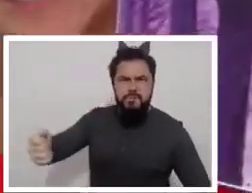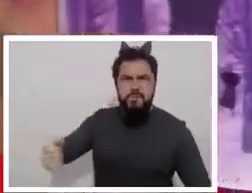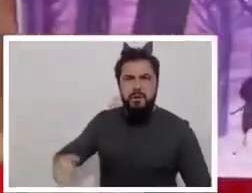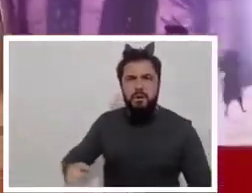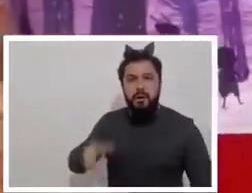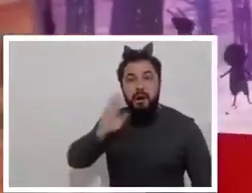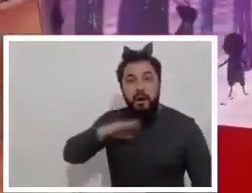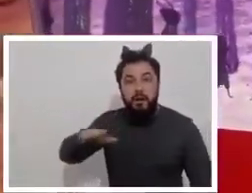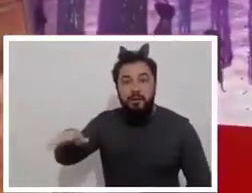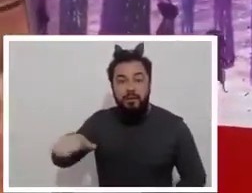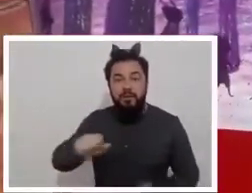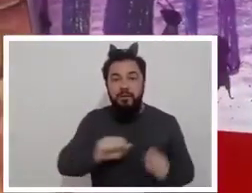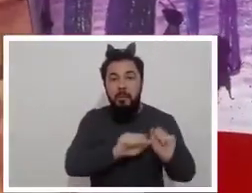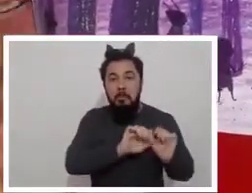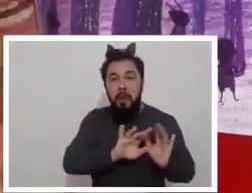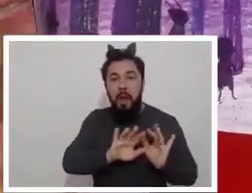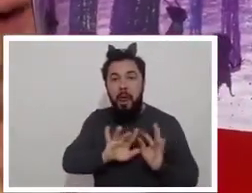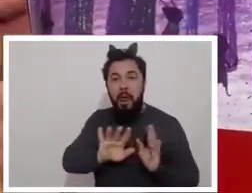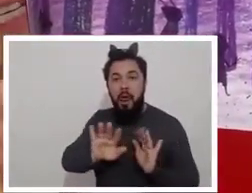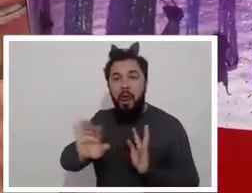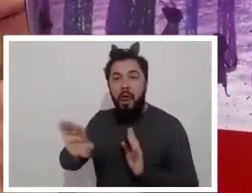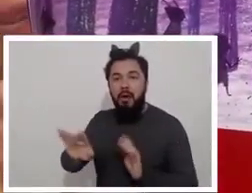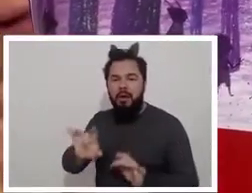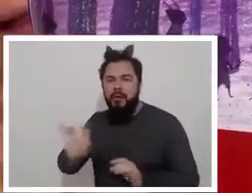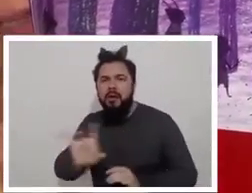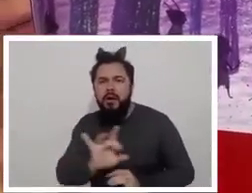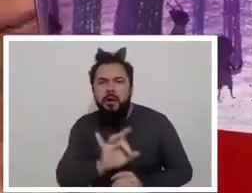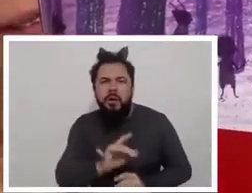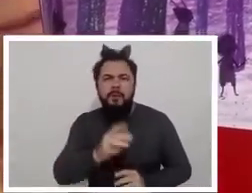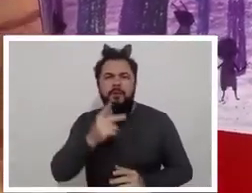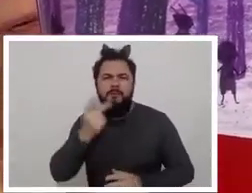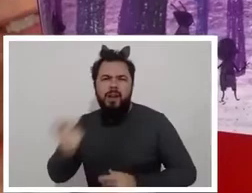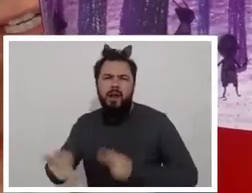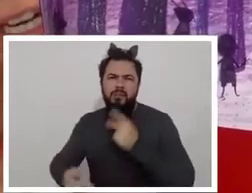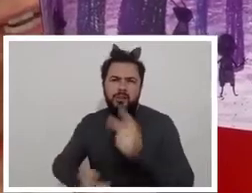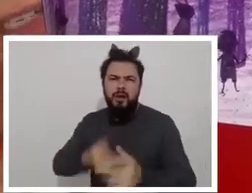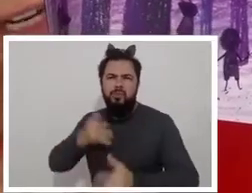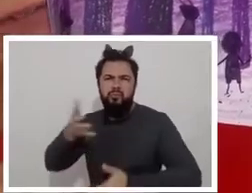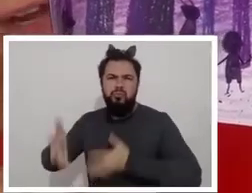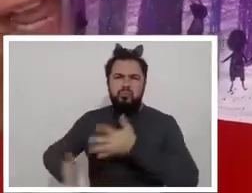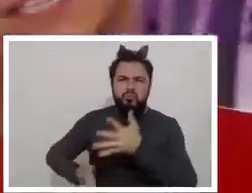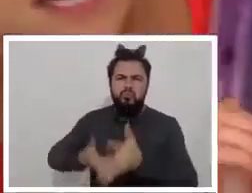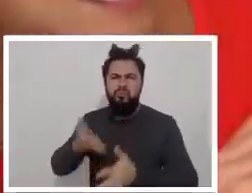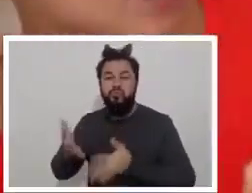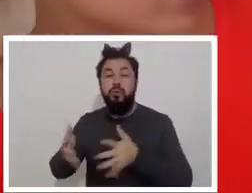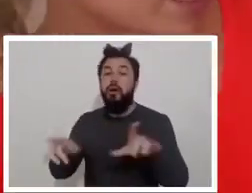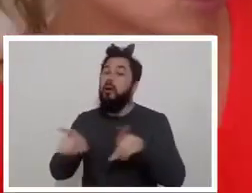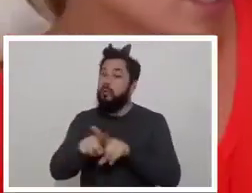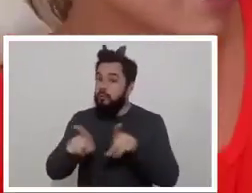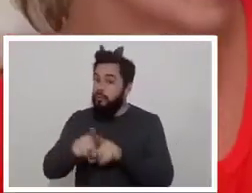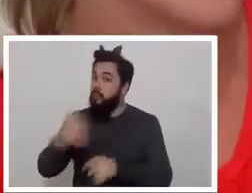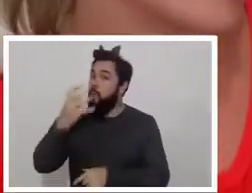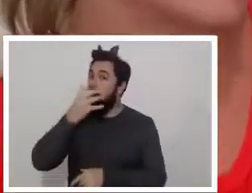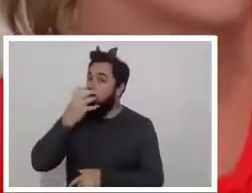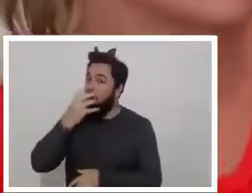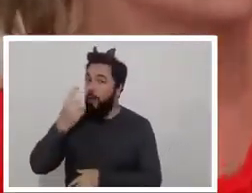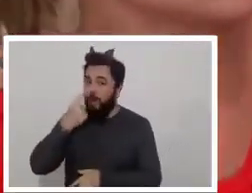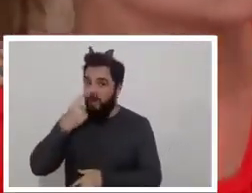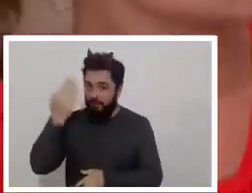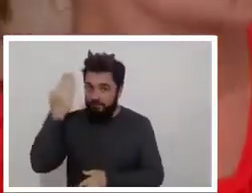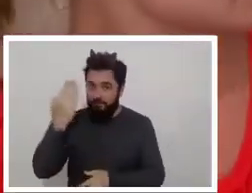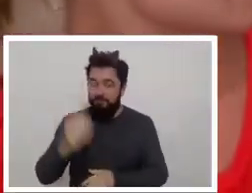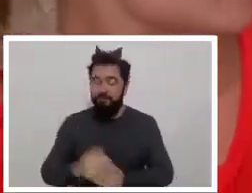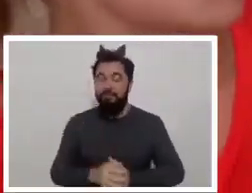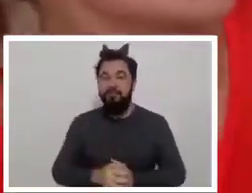bom eu nunca queria namorar nunca sinto